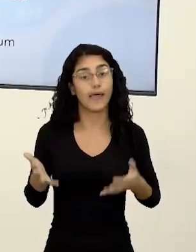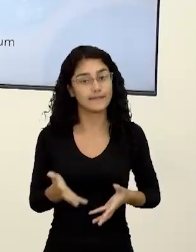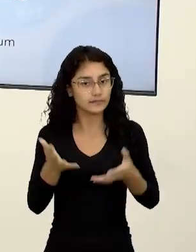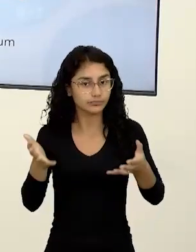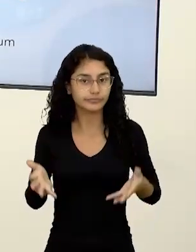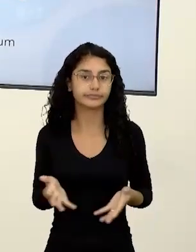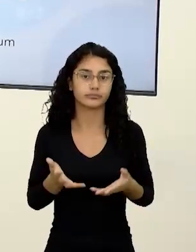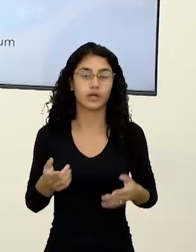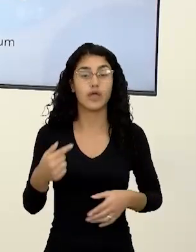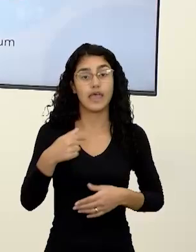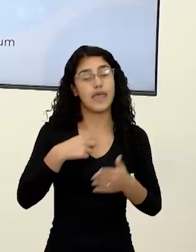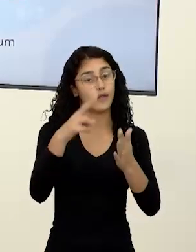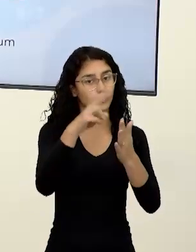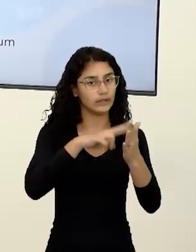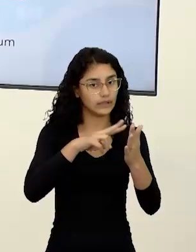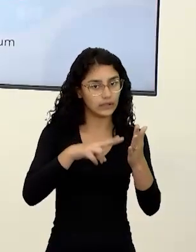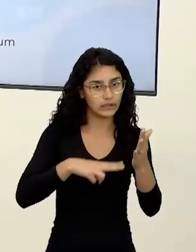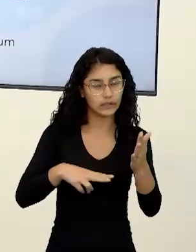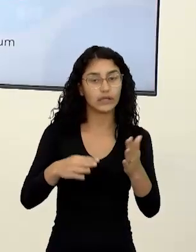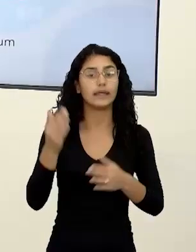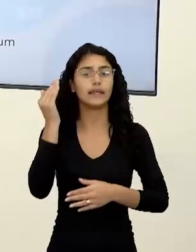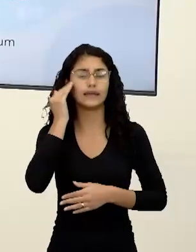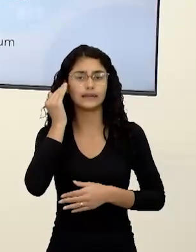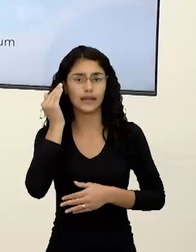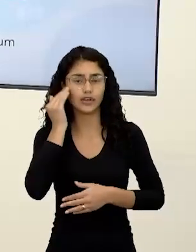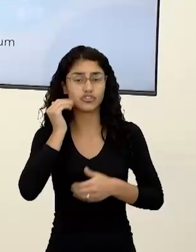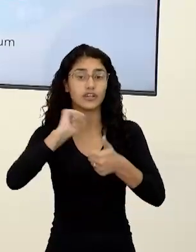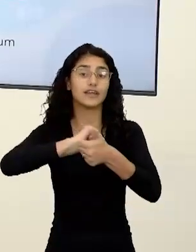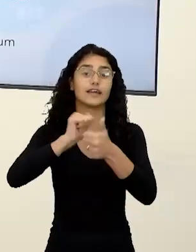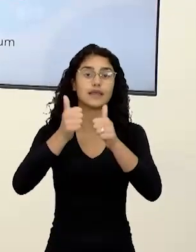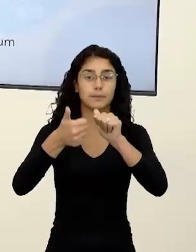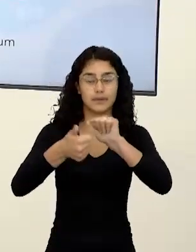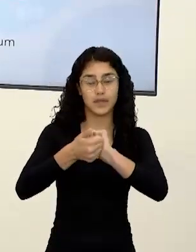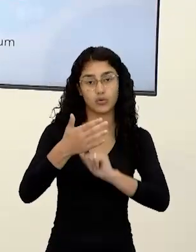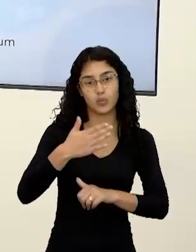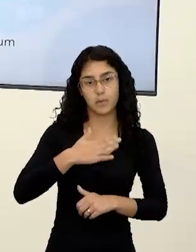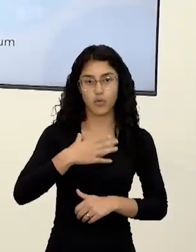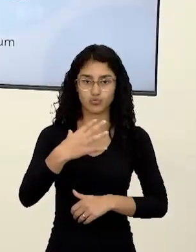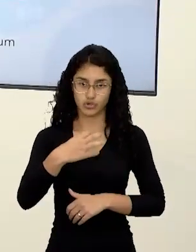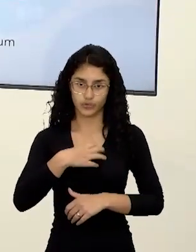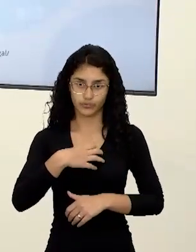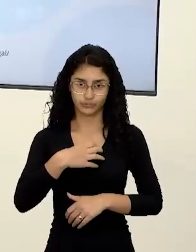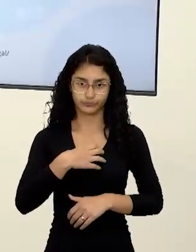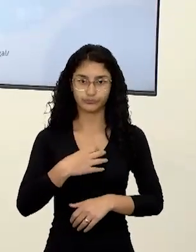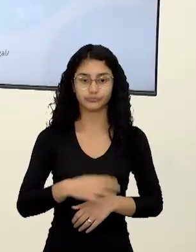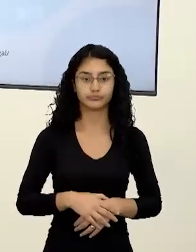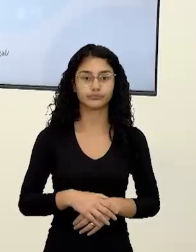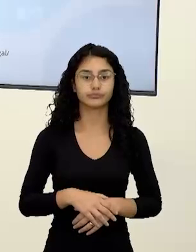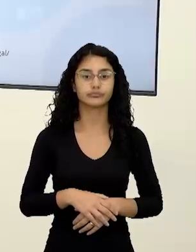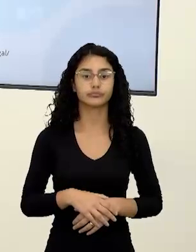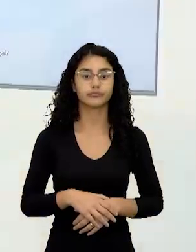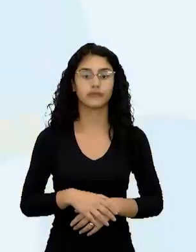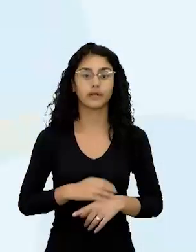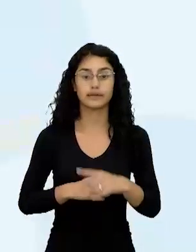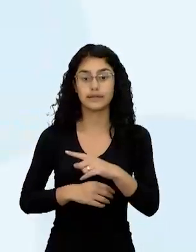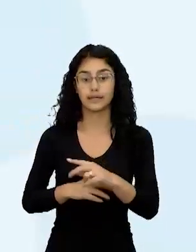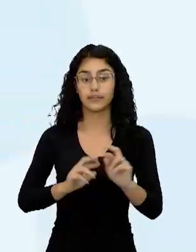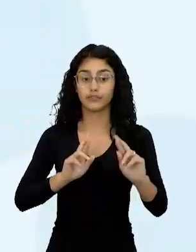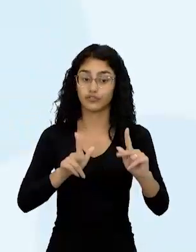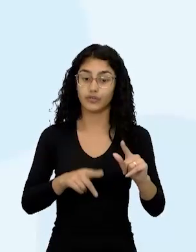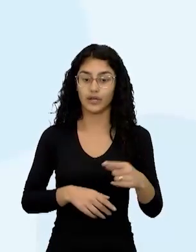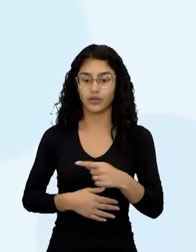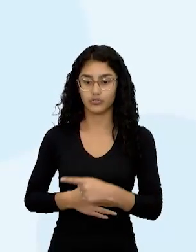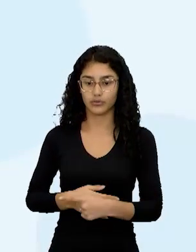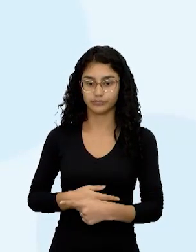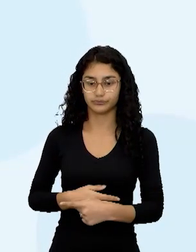inspiração. Eu li em outros lugares, entendi e reescrevi com as minhas palavras. Mas não foi como aqui um Ctrl+C,